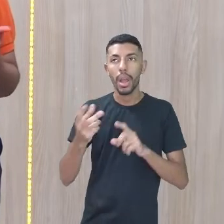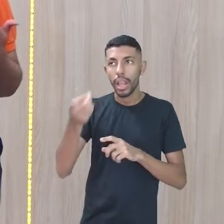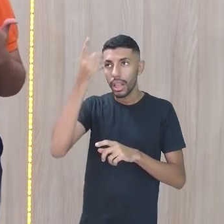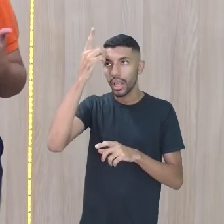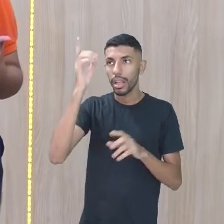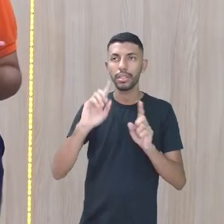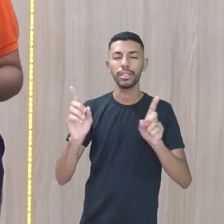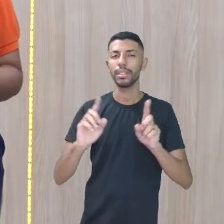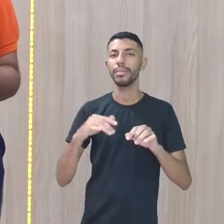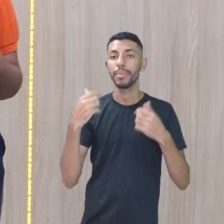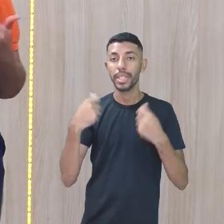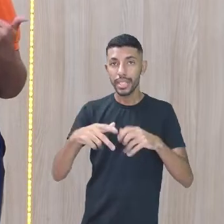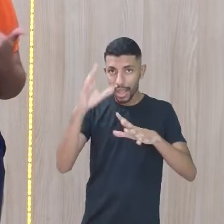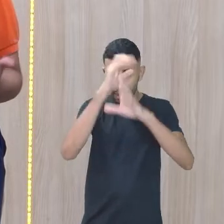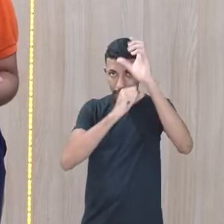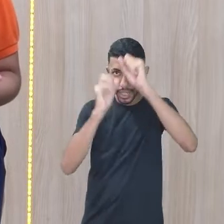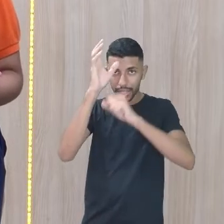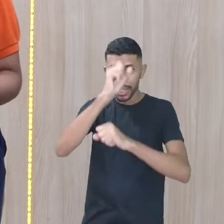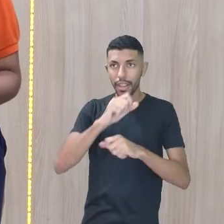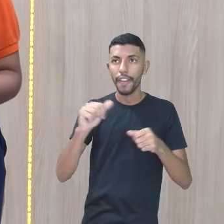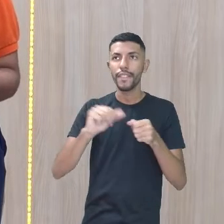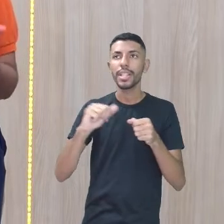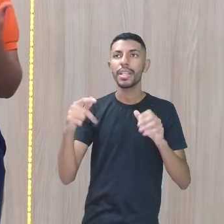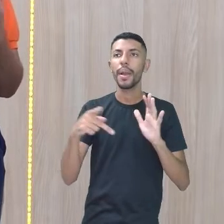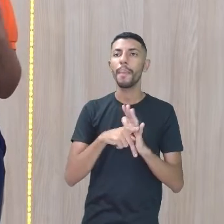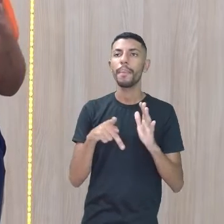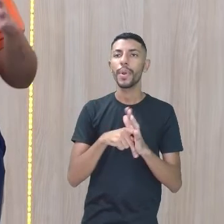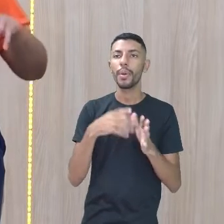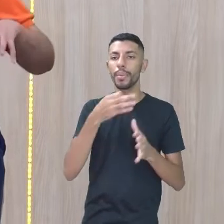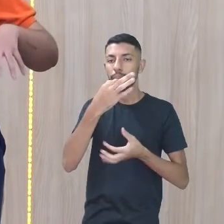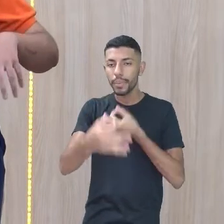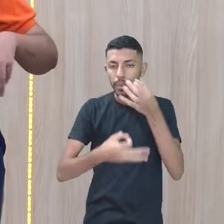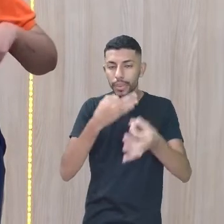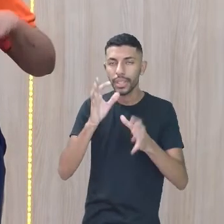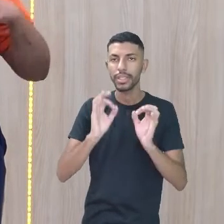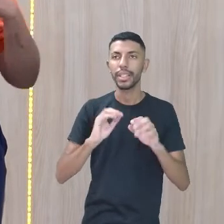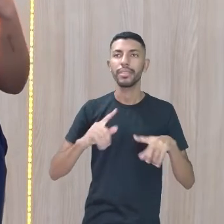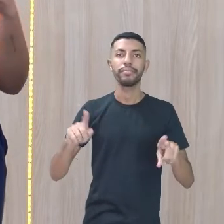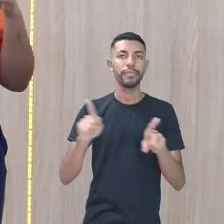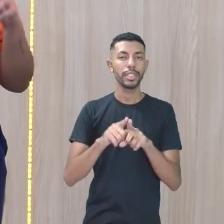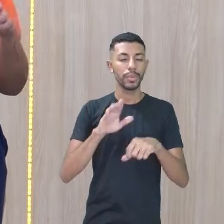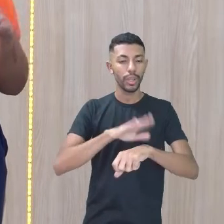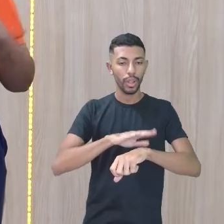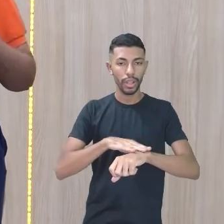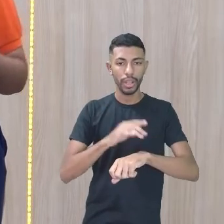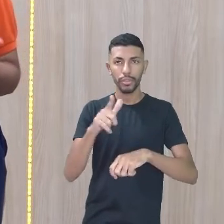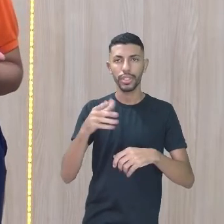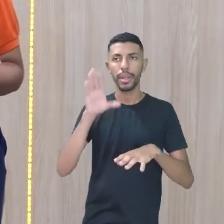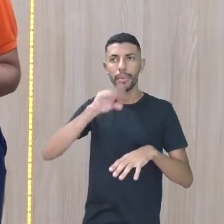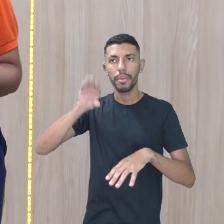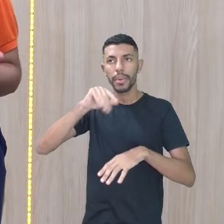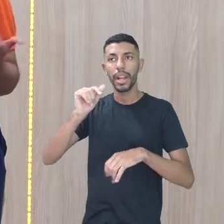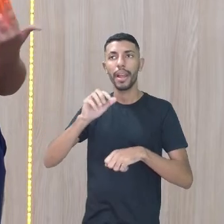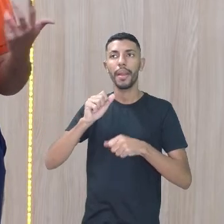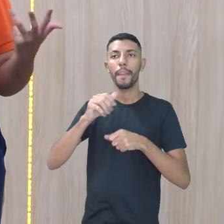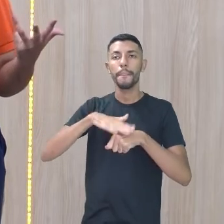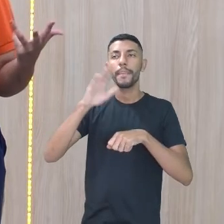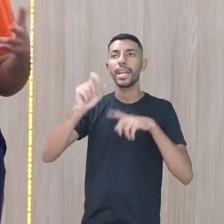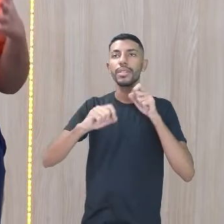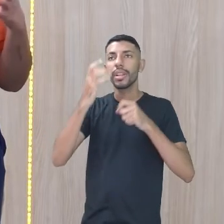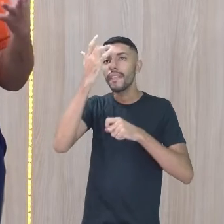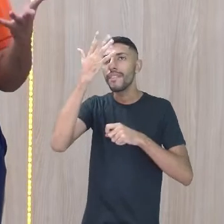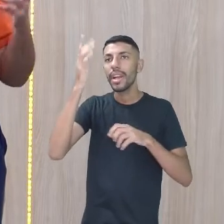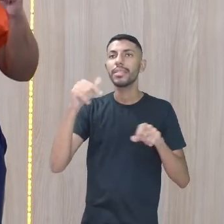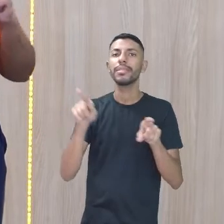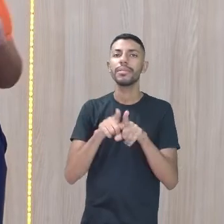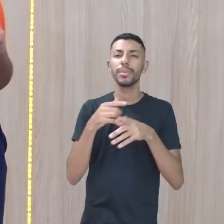decore, aprenda, faça as suas próprias inferências e assim o tempo que você tem falando vai ficar muito mais fluido, muito mais